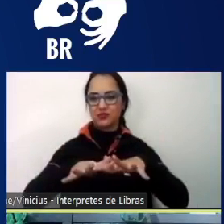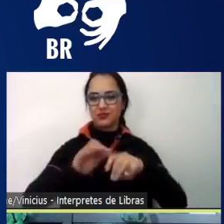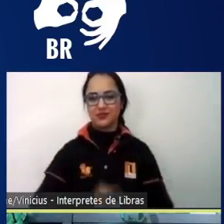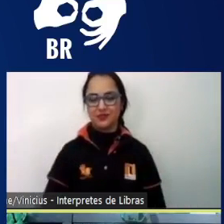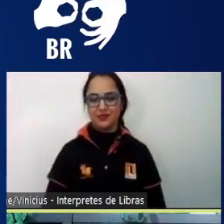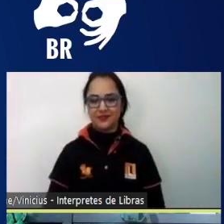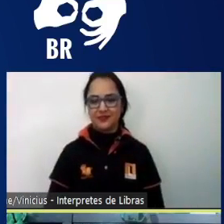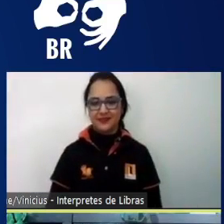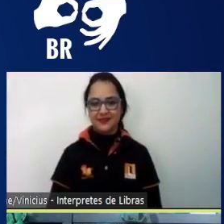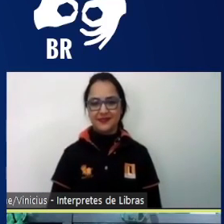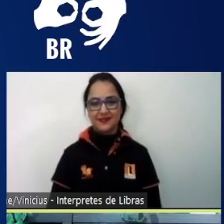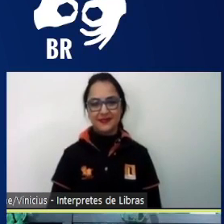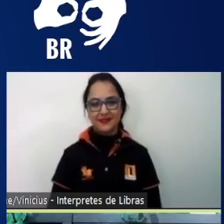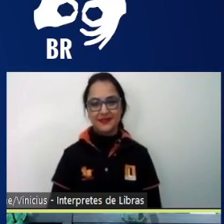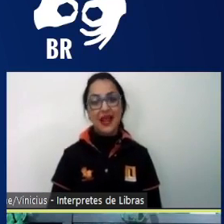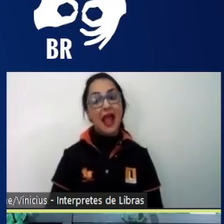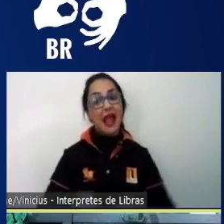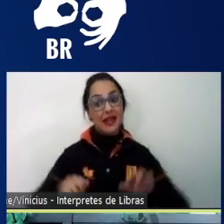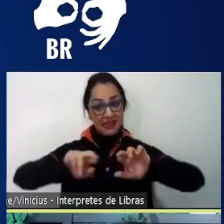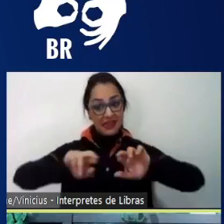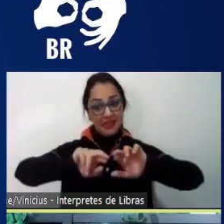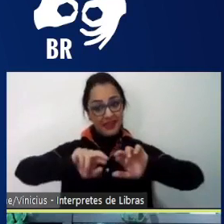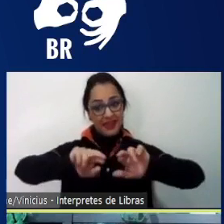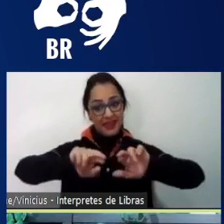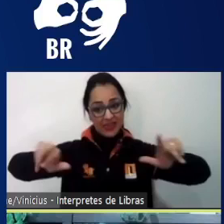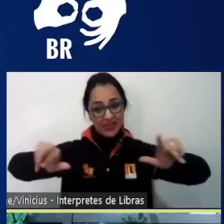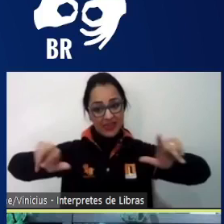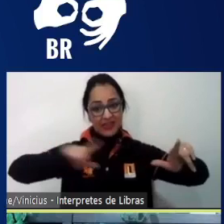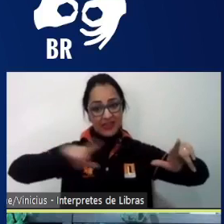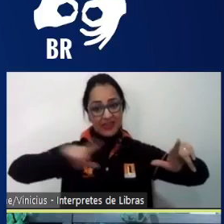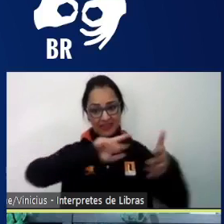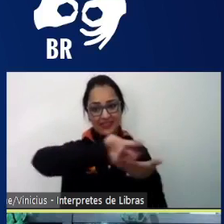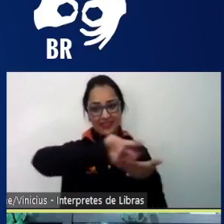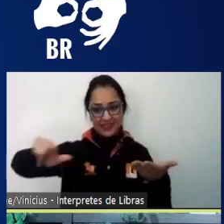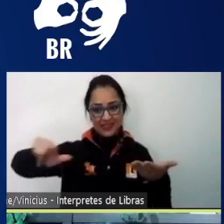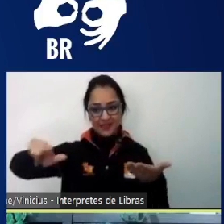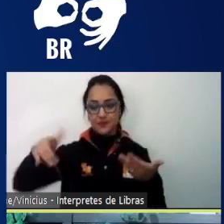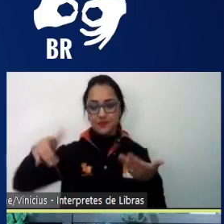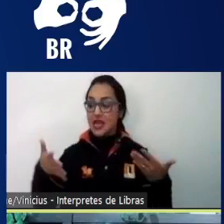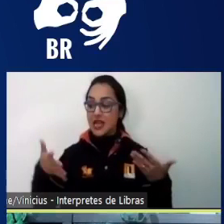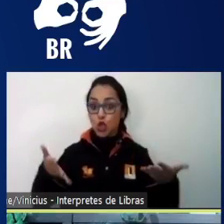Assim como a diversidade, a inclusão é um resultado.